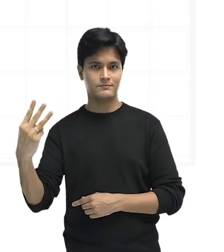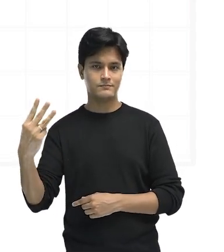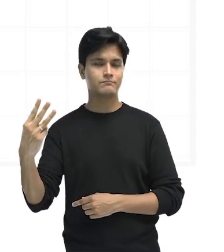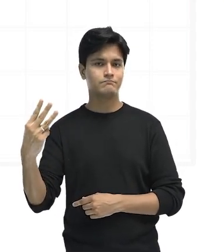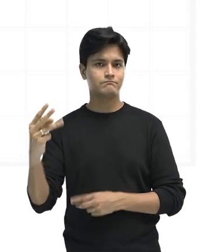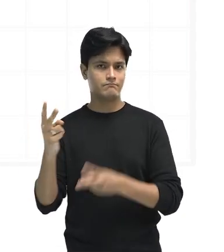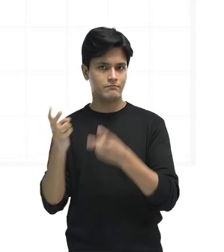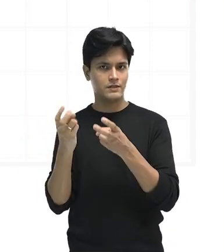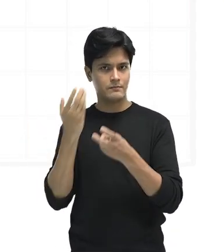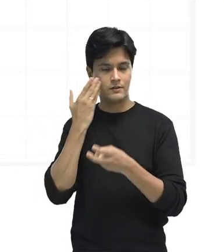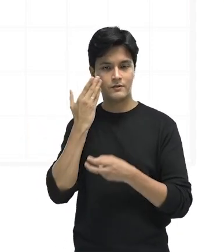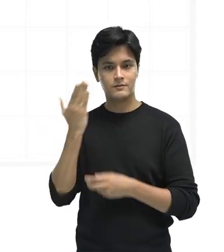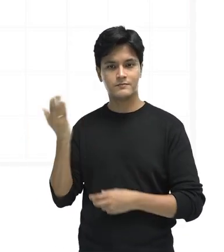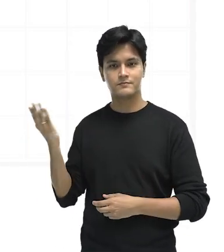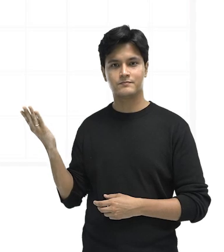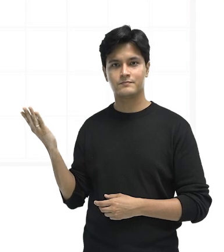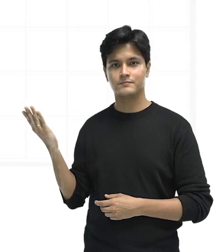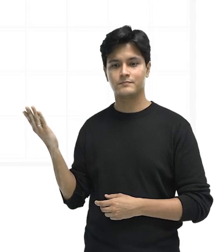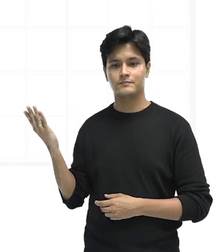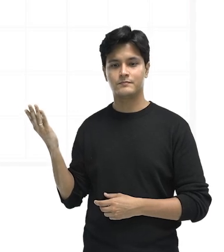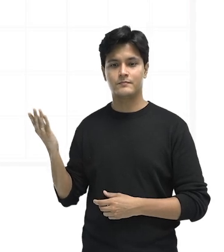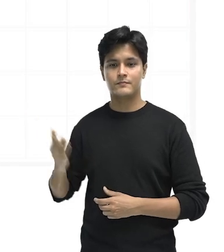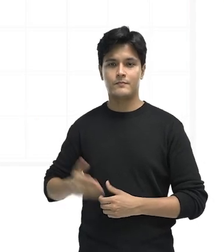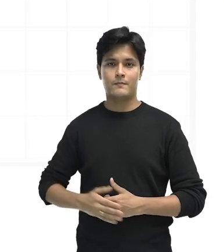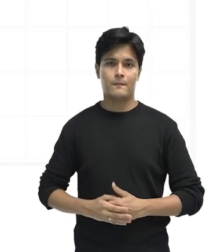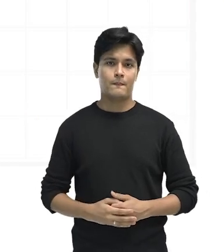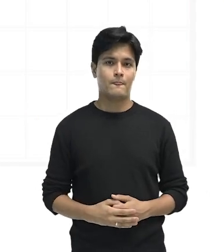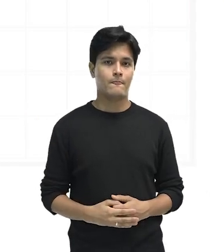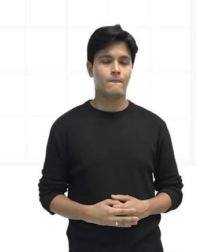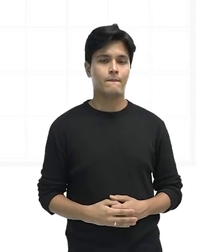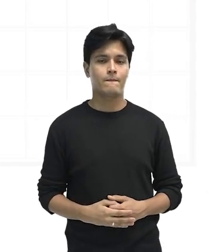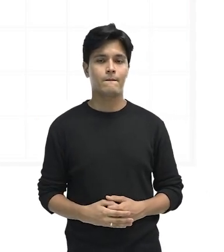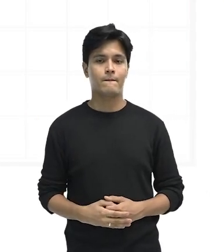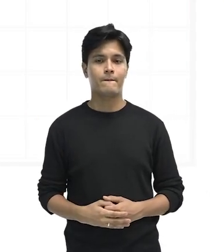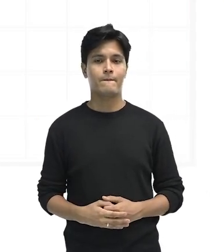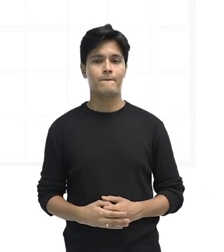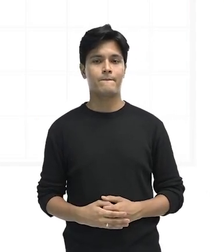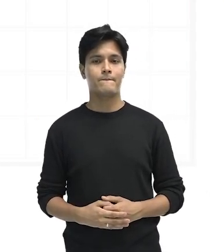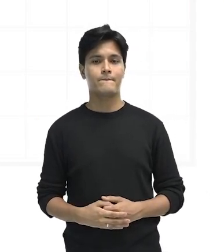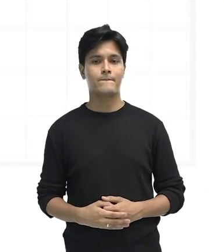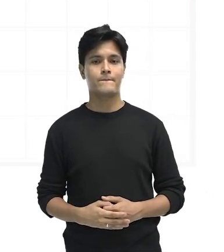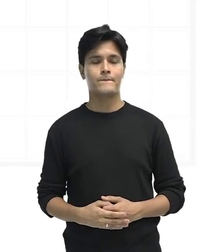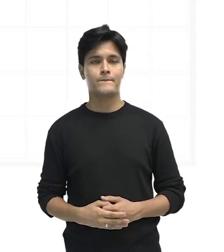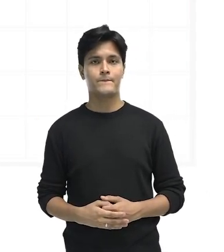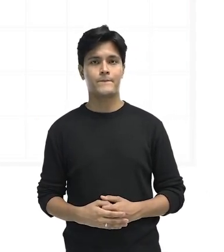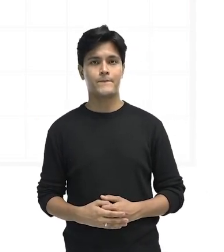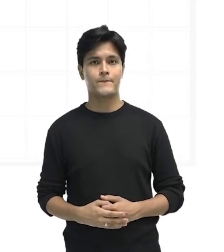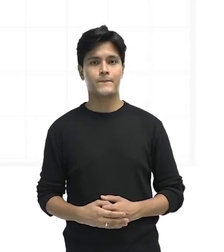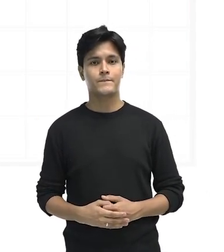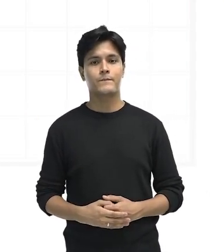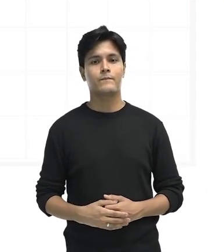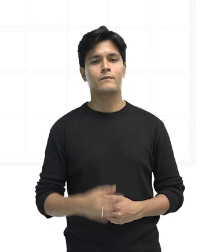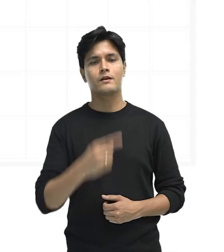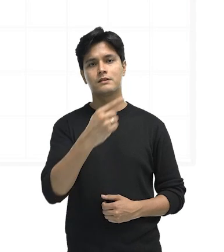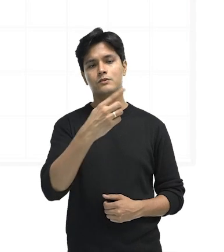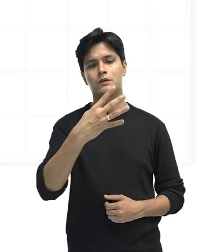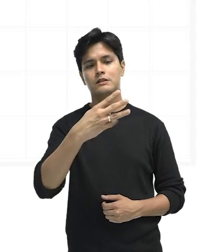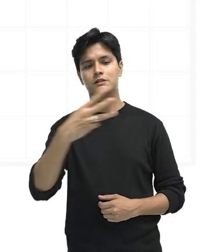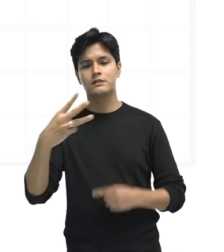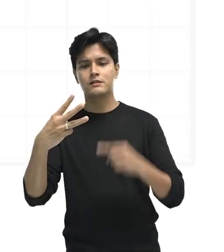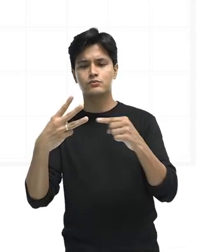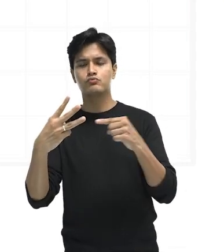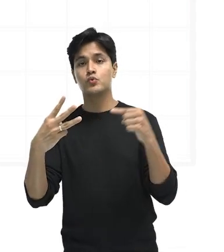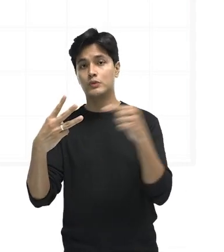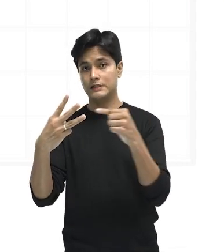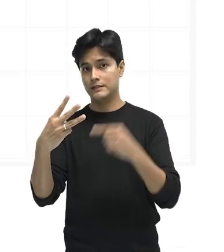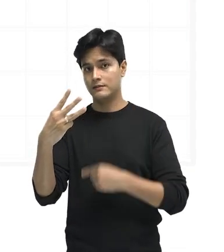0,03. Perceberam? Esse 3 aqui, do 143, na verdade, ele